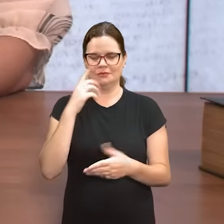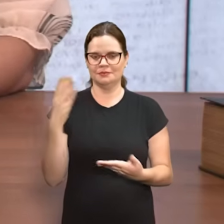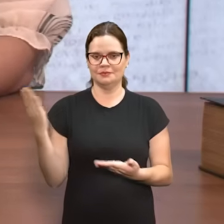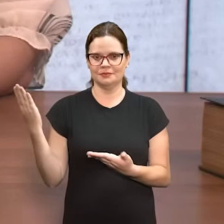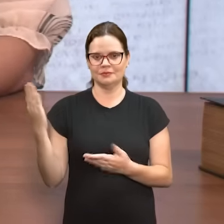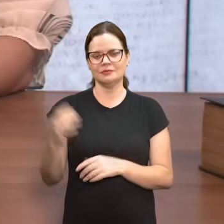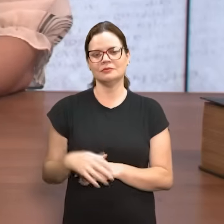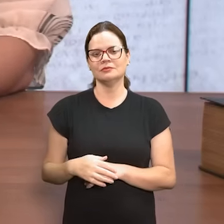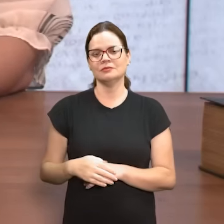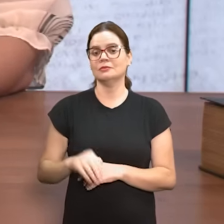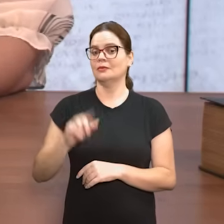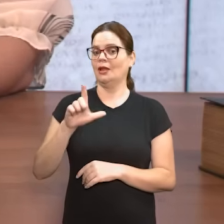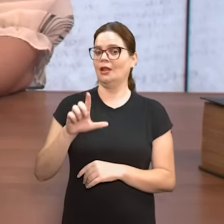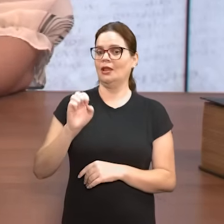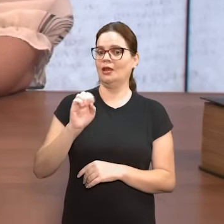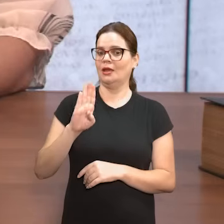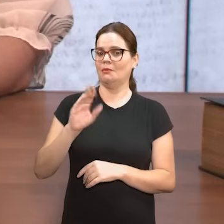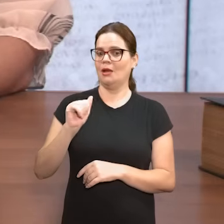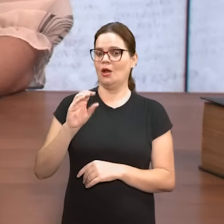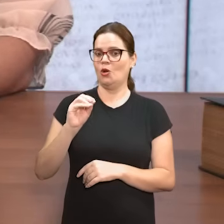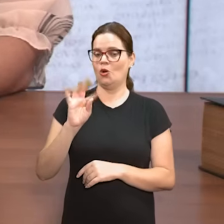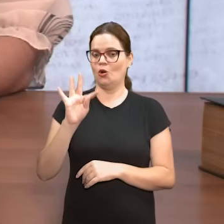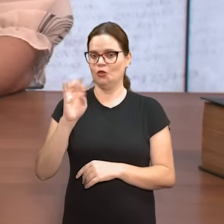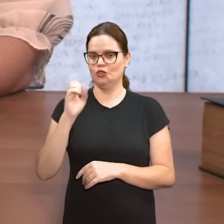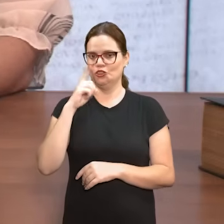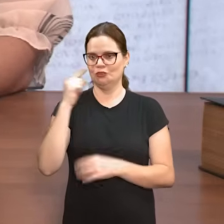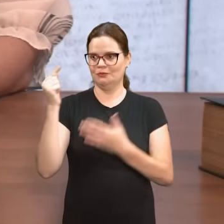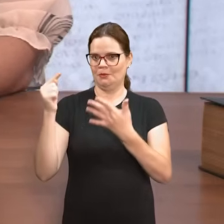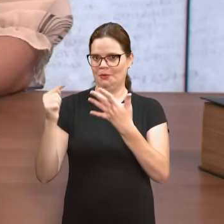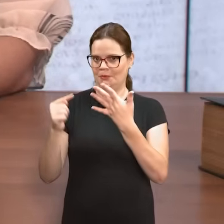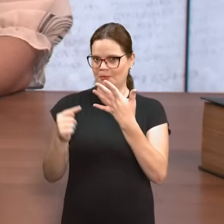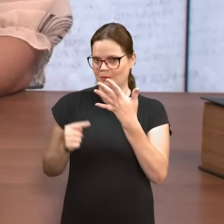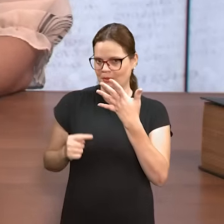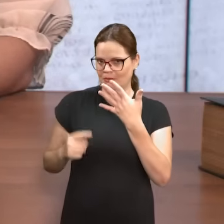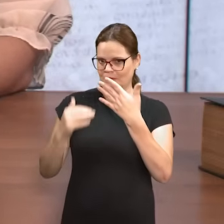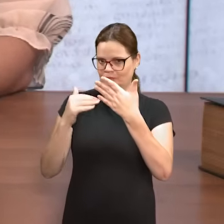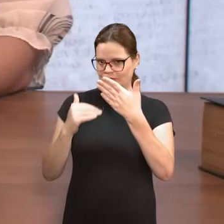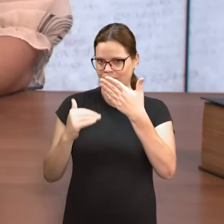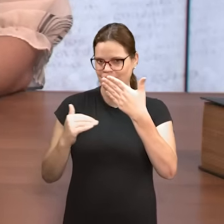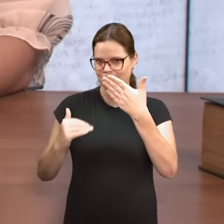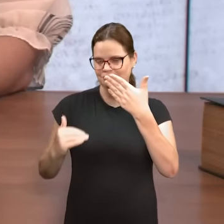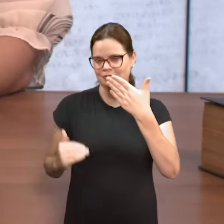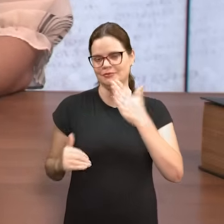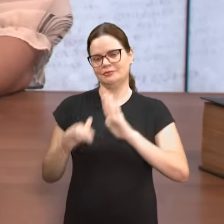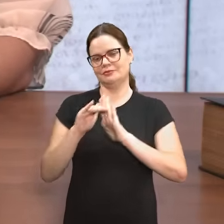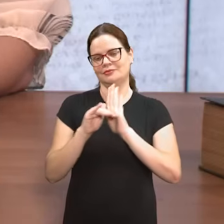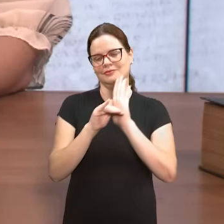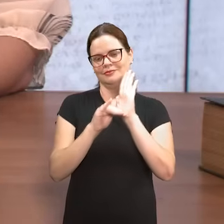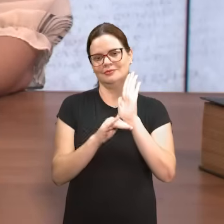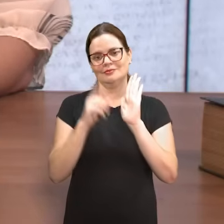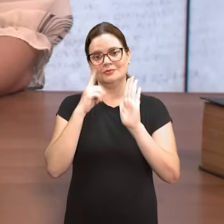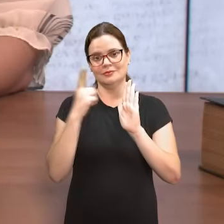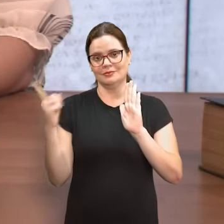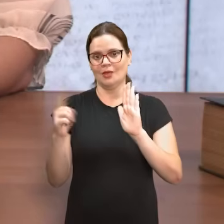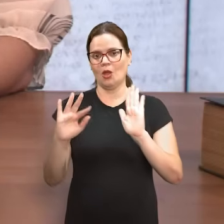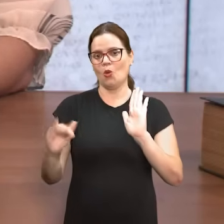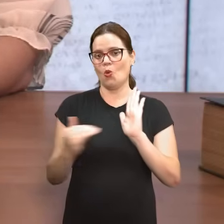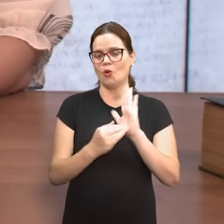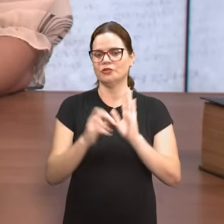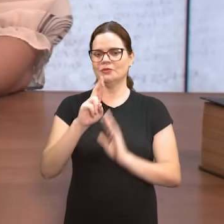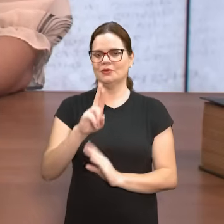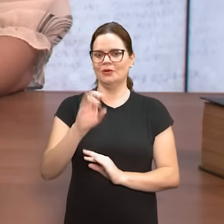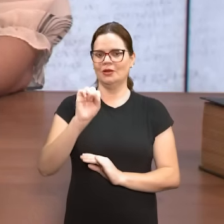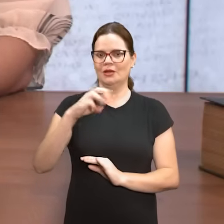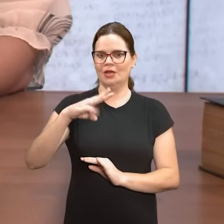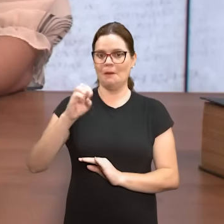e Lebaote e Xilim e Aim e Rimon, todas as